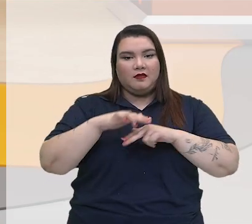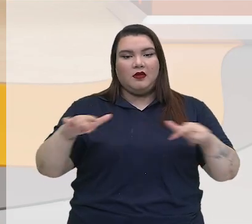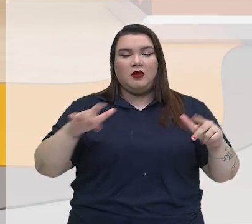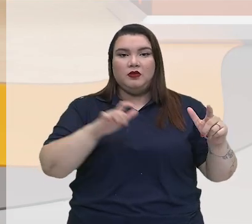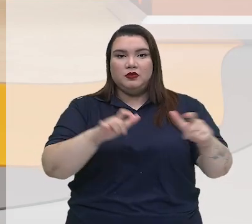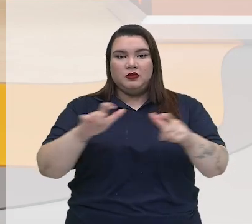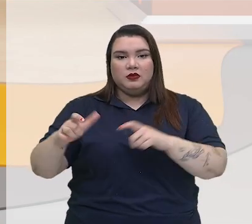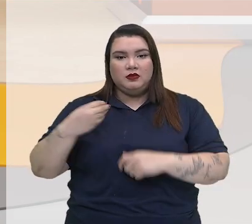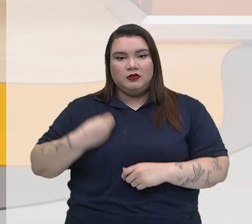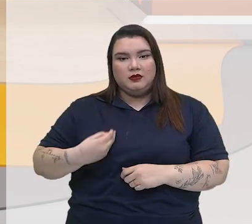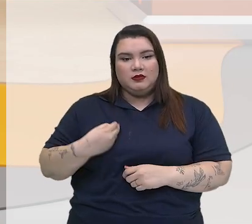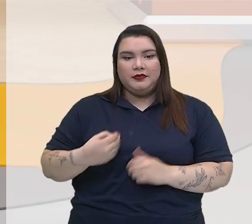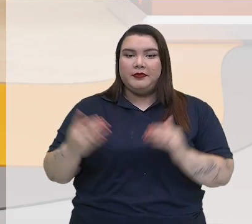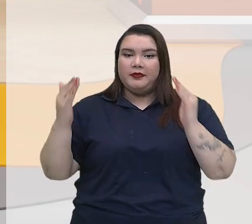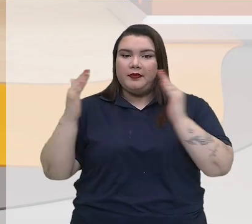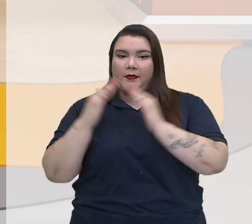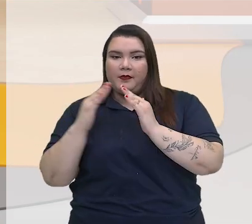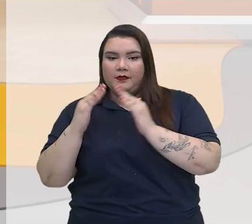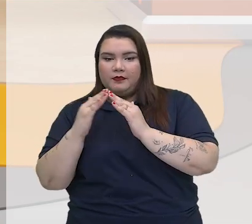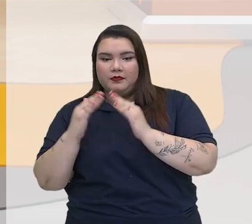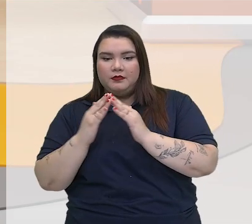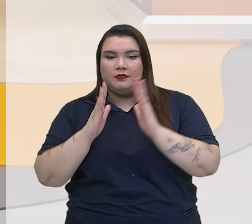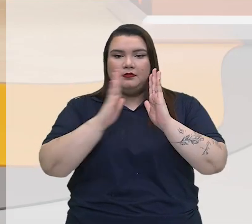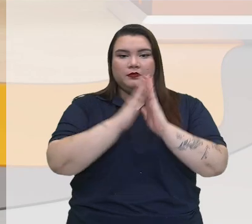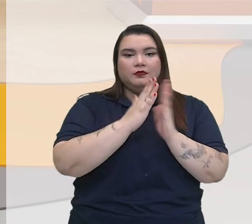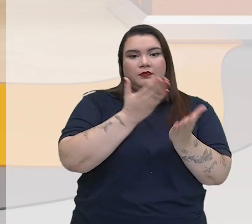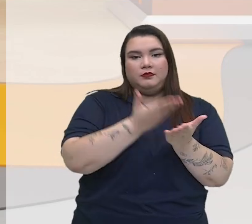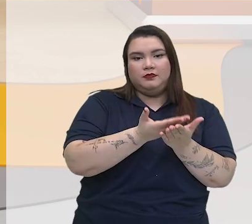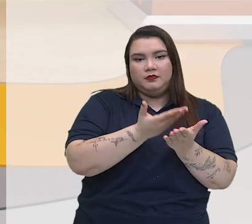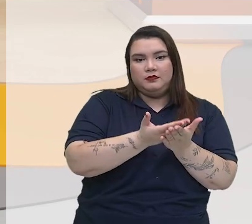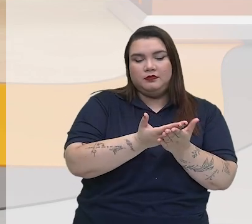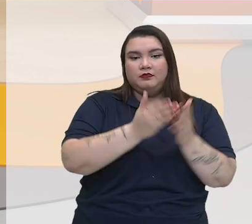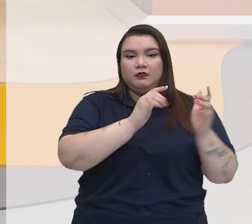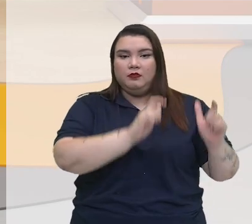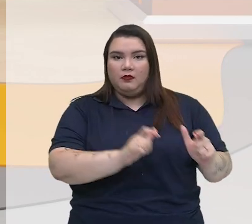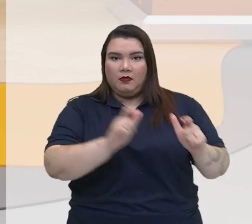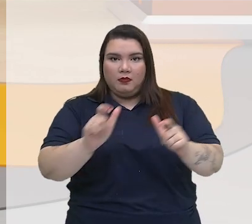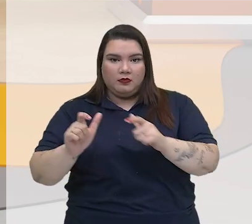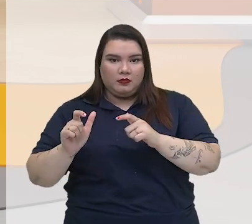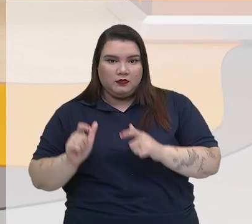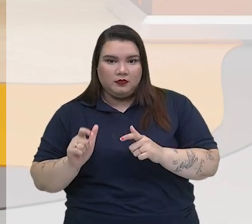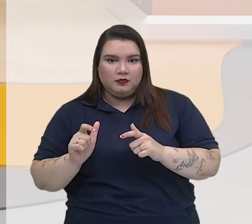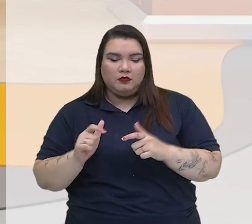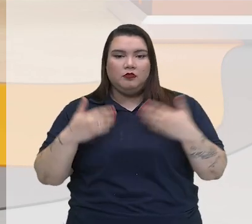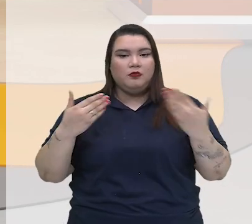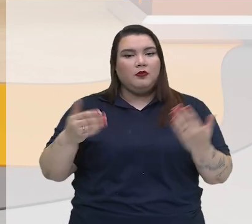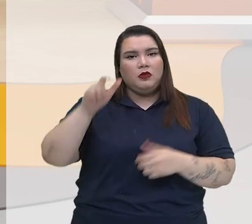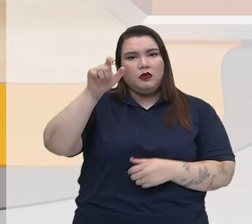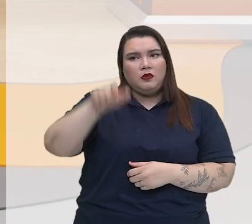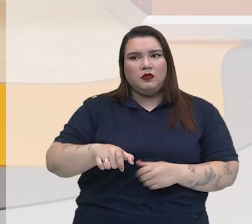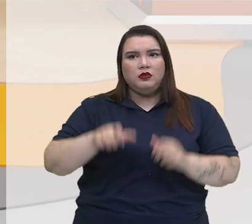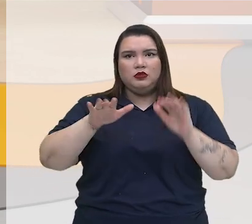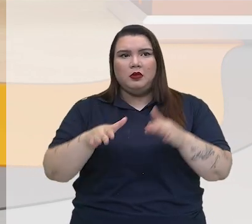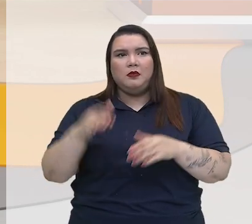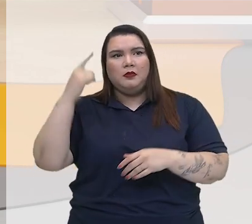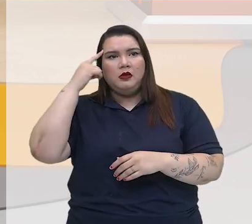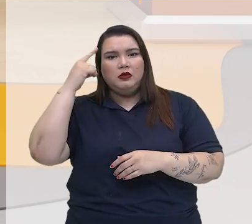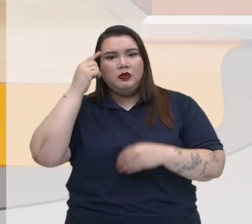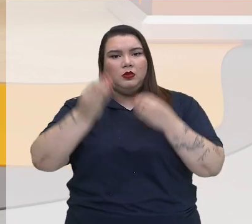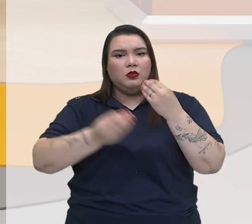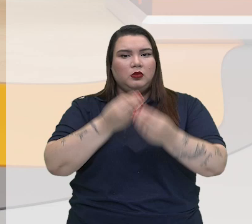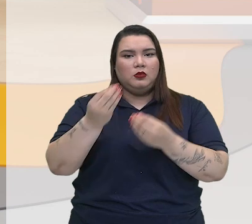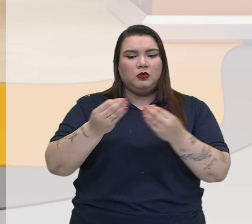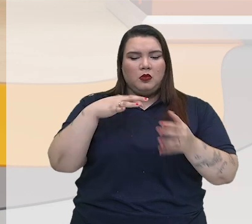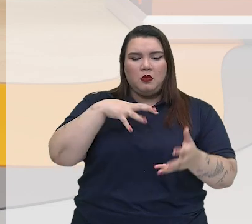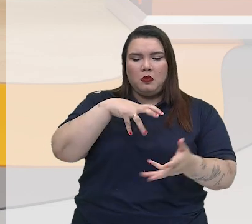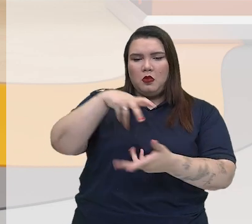vivência. A nossa casa, a nossa escola, o nosso bairro. Você já parou para pensar como esse mundo